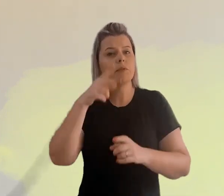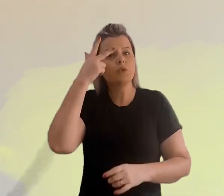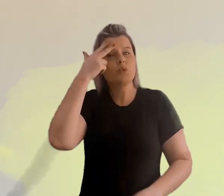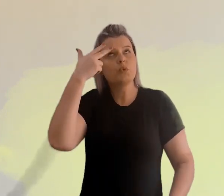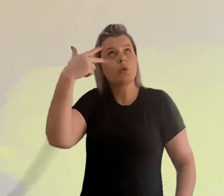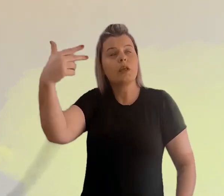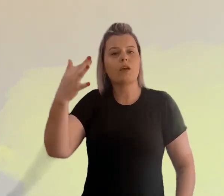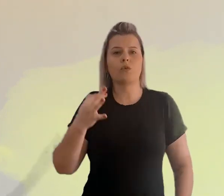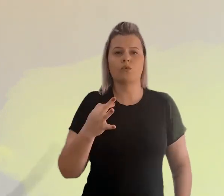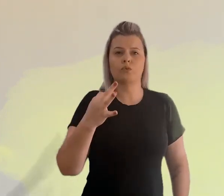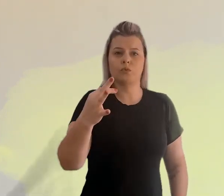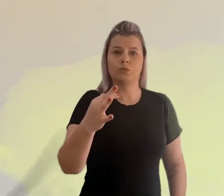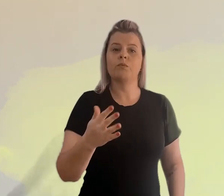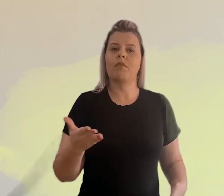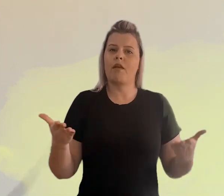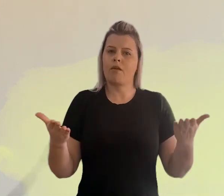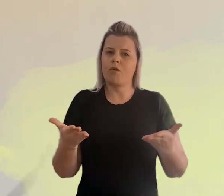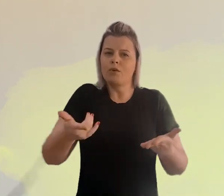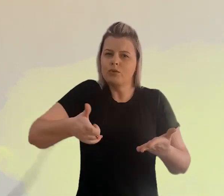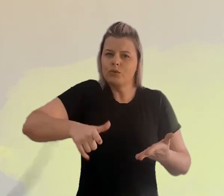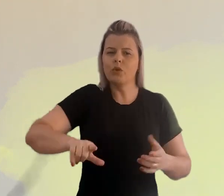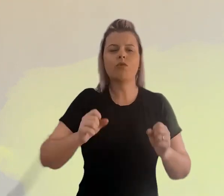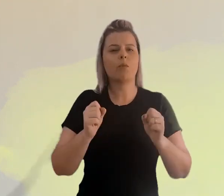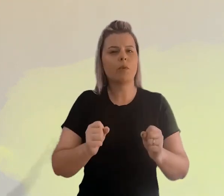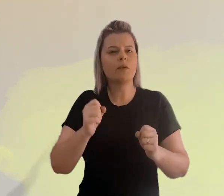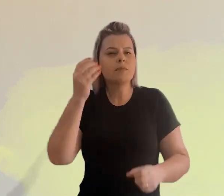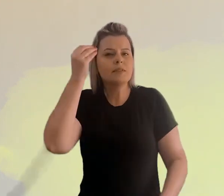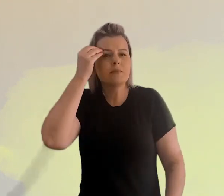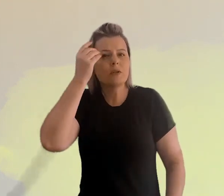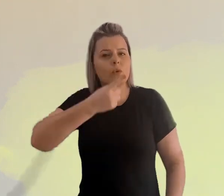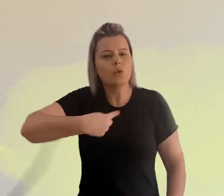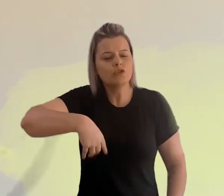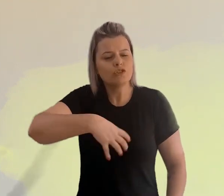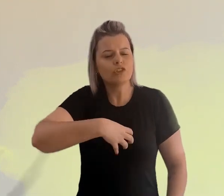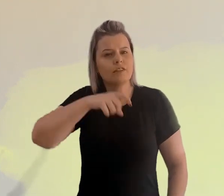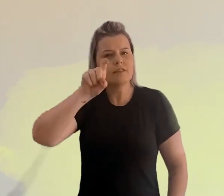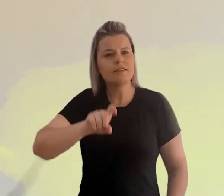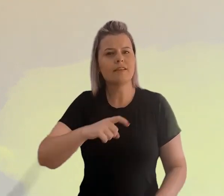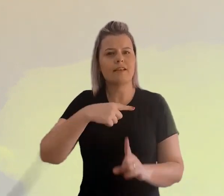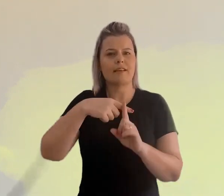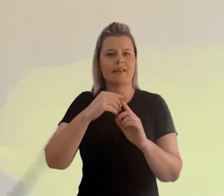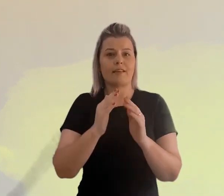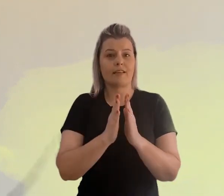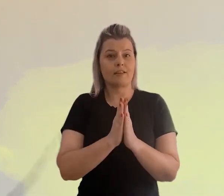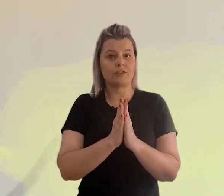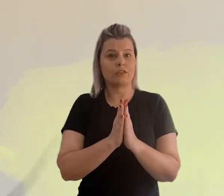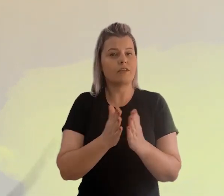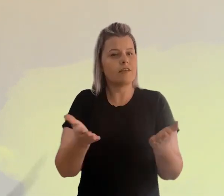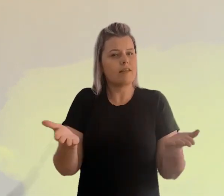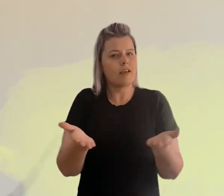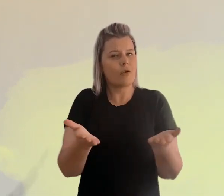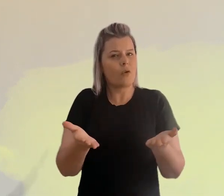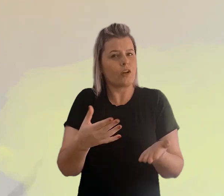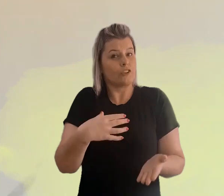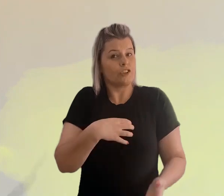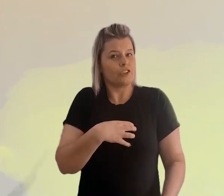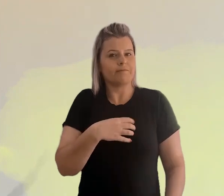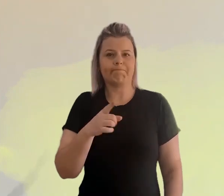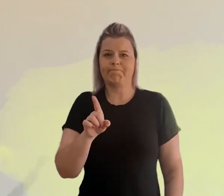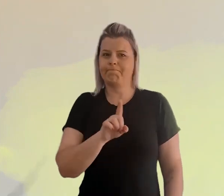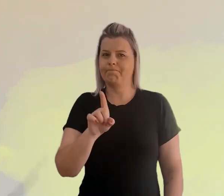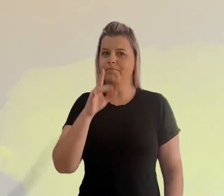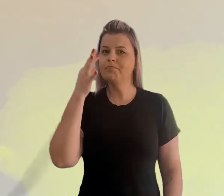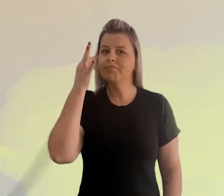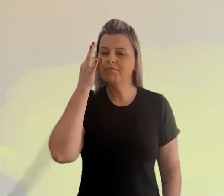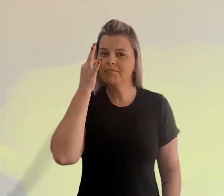com o futuro. Eis que mais uma vez podemos experimentar o nosso jeito de ser igreja, e desta vez de